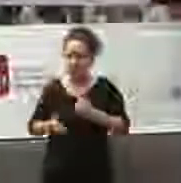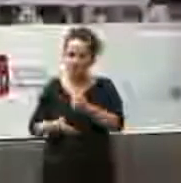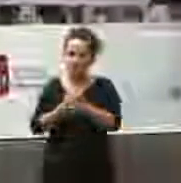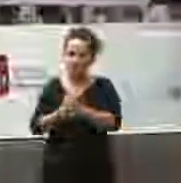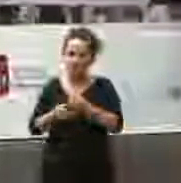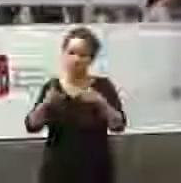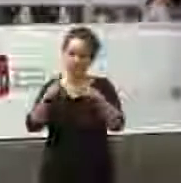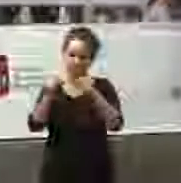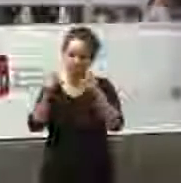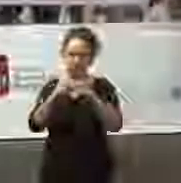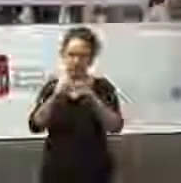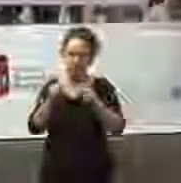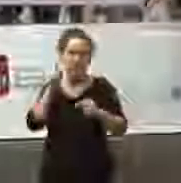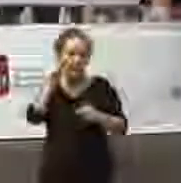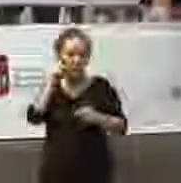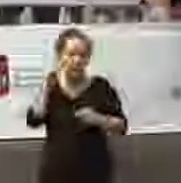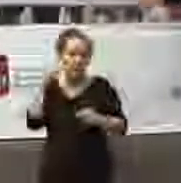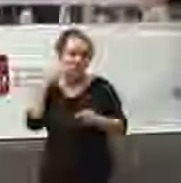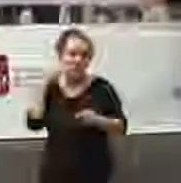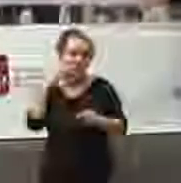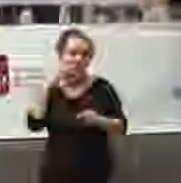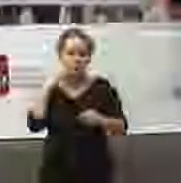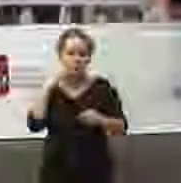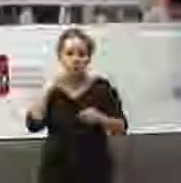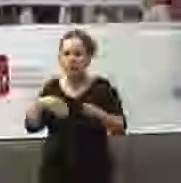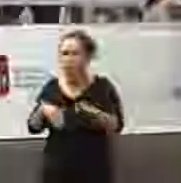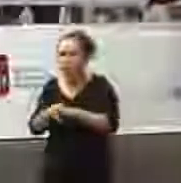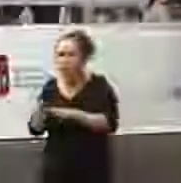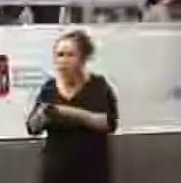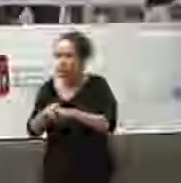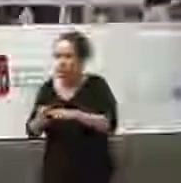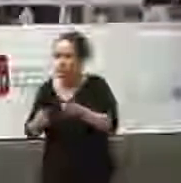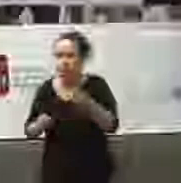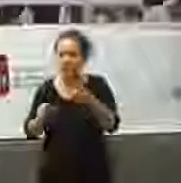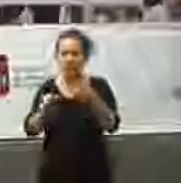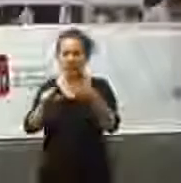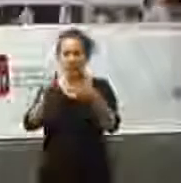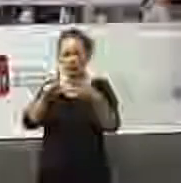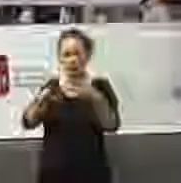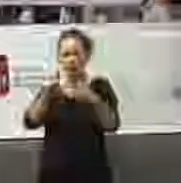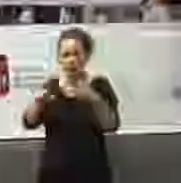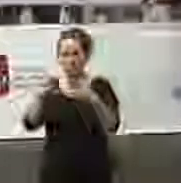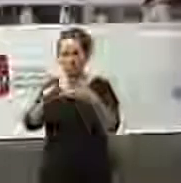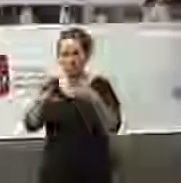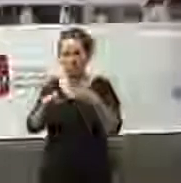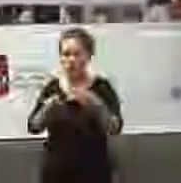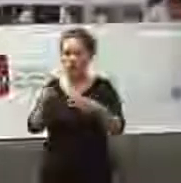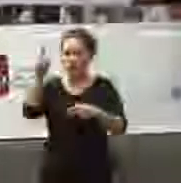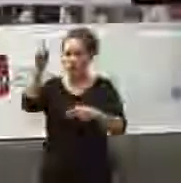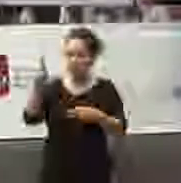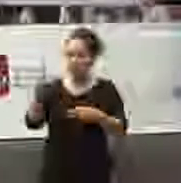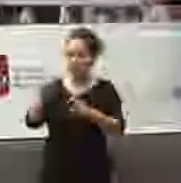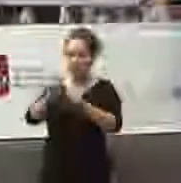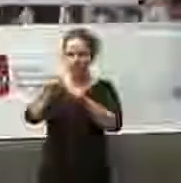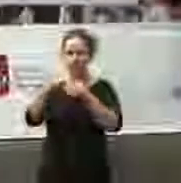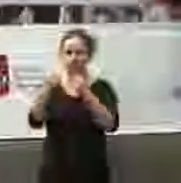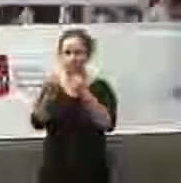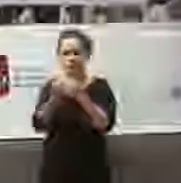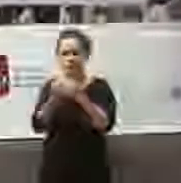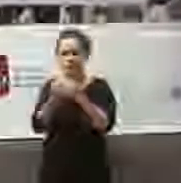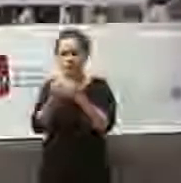procurador do banco central é consultor legislativo e foi diretor do sistema integrado de saúde